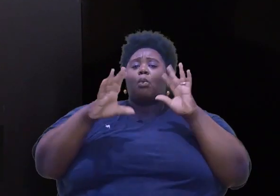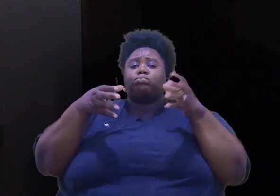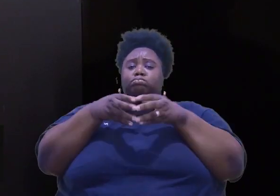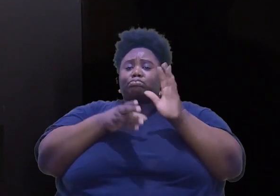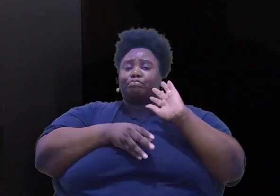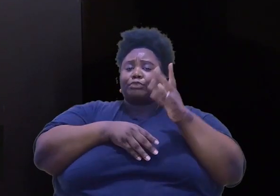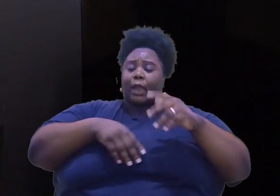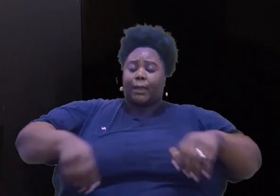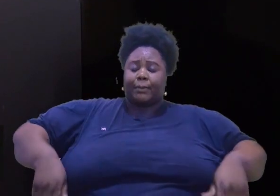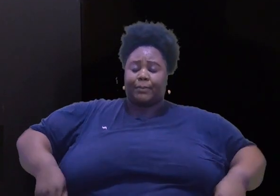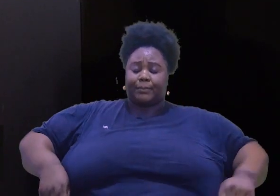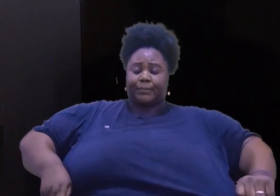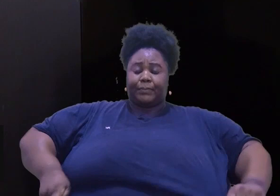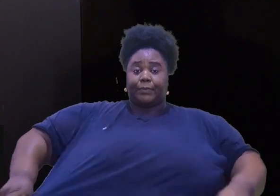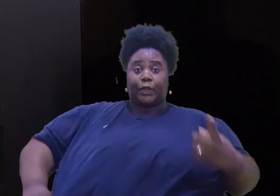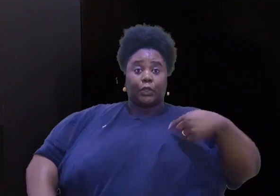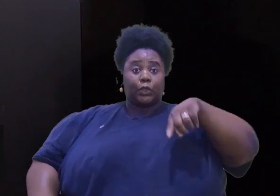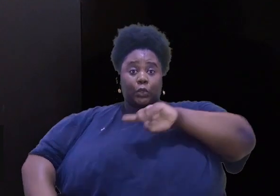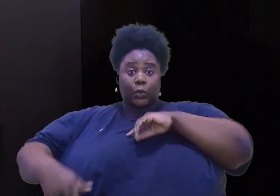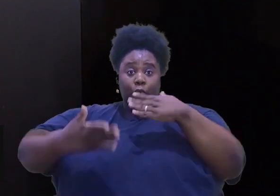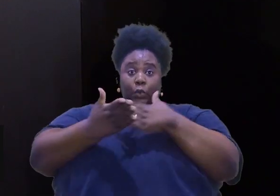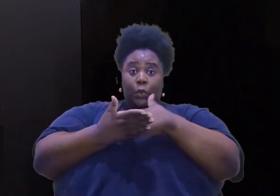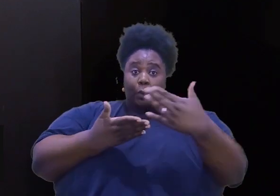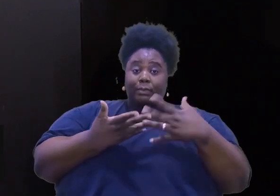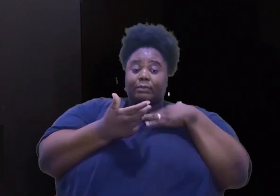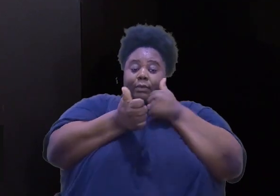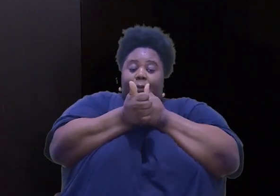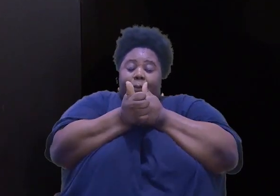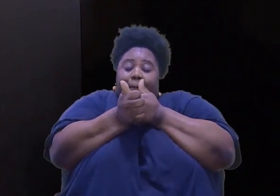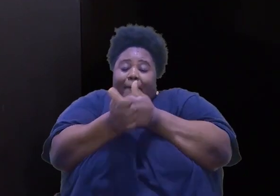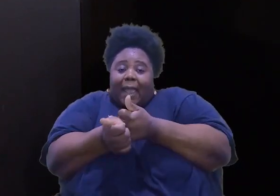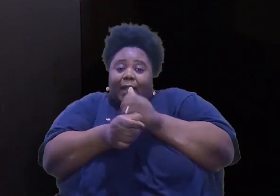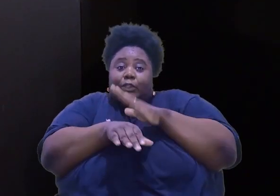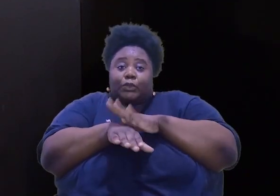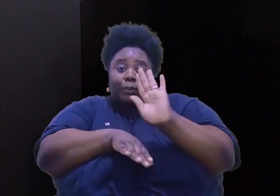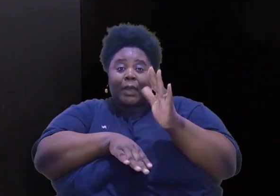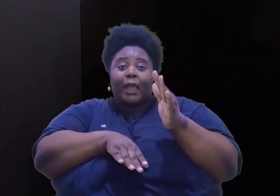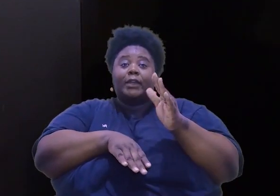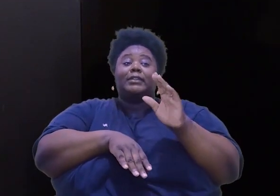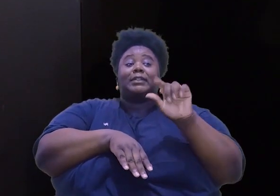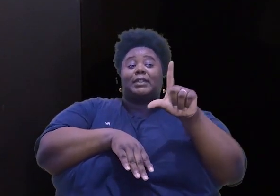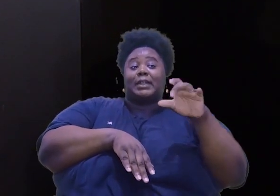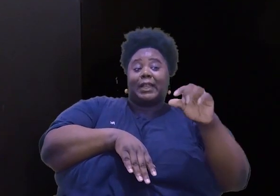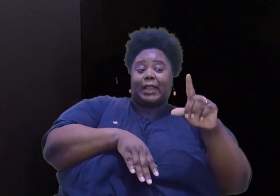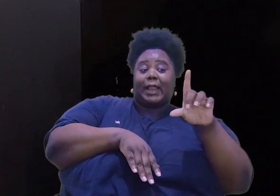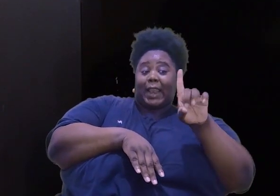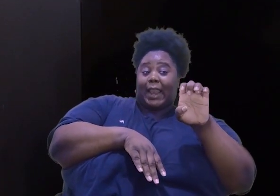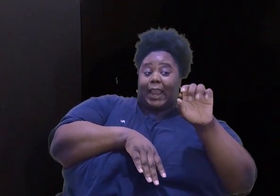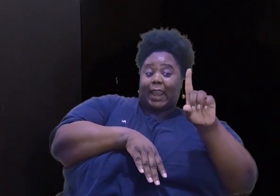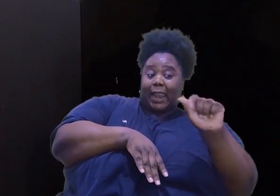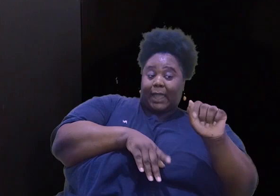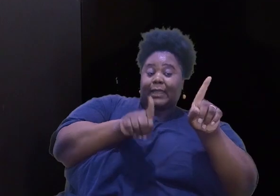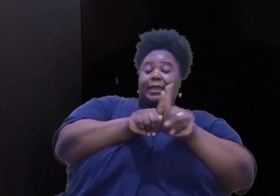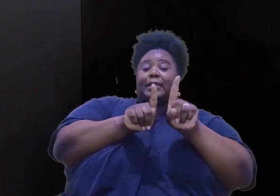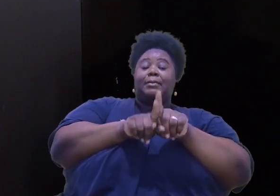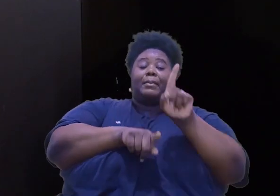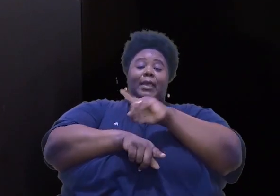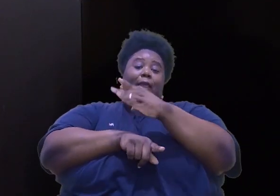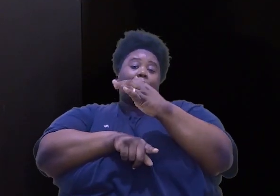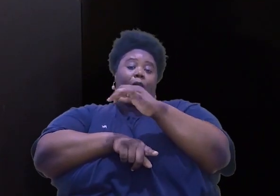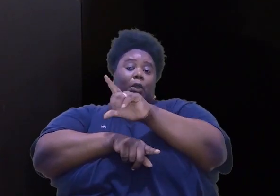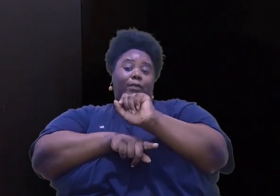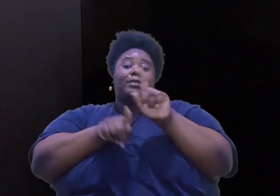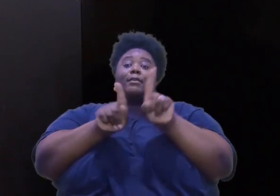Conceição, e nós então passamos a nos aproximar tanto de Leda, quanto de Conceição, quanto de Krenak.